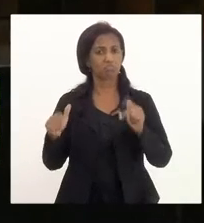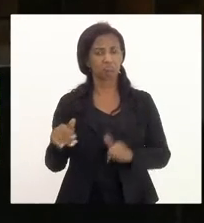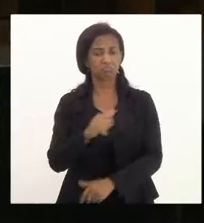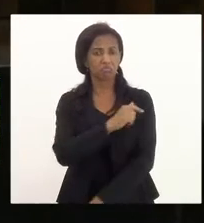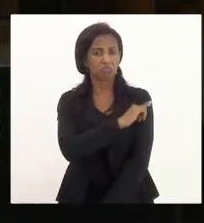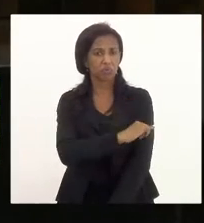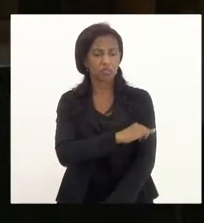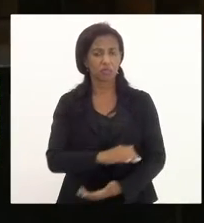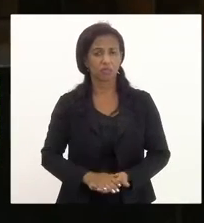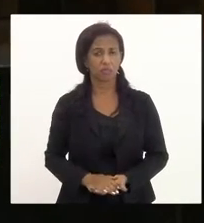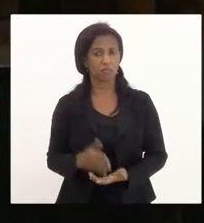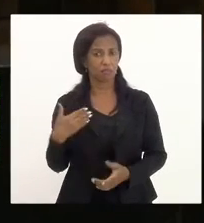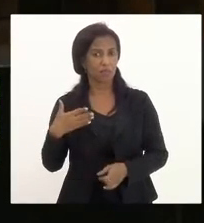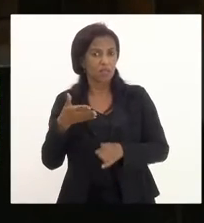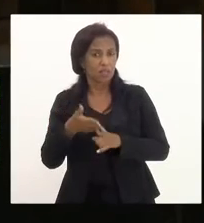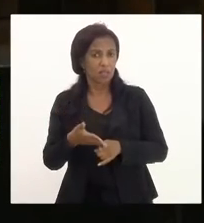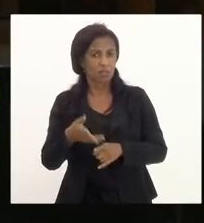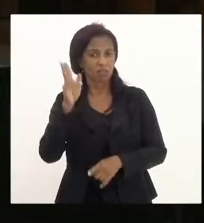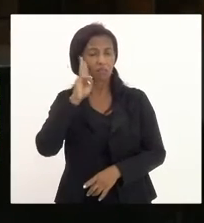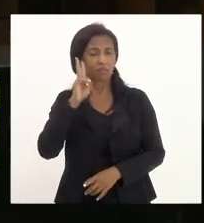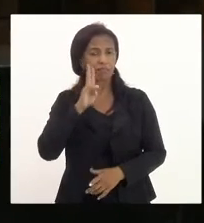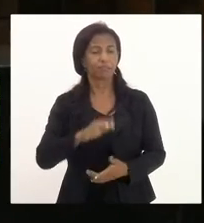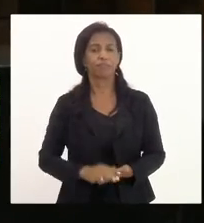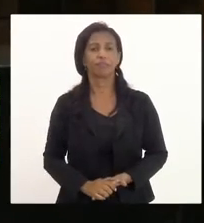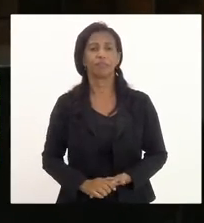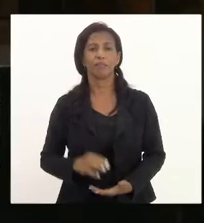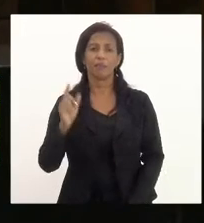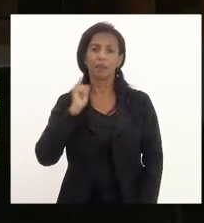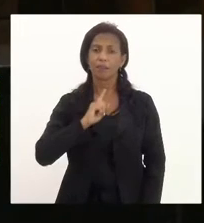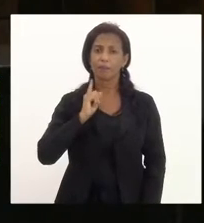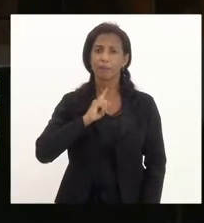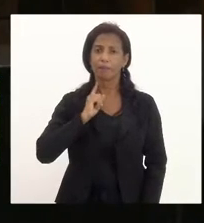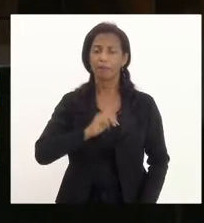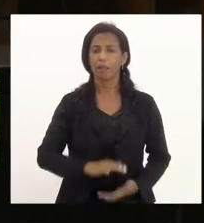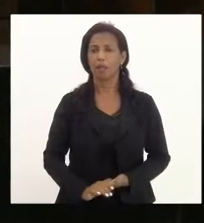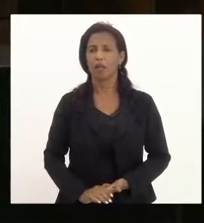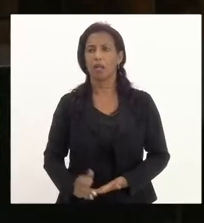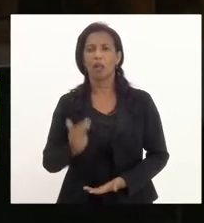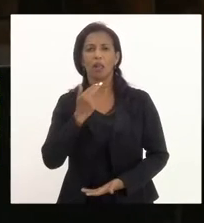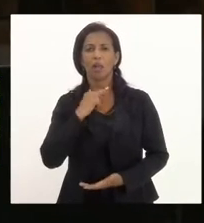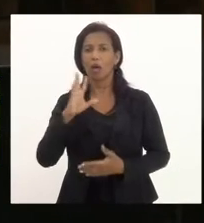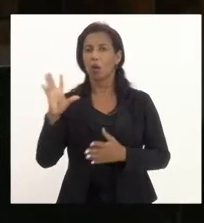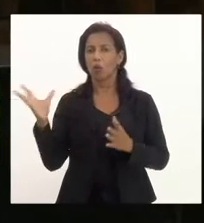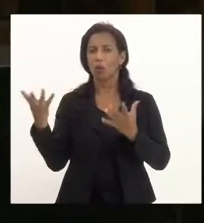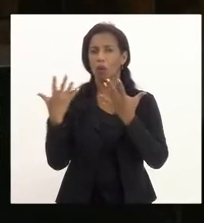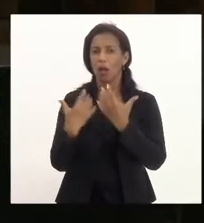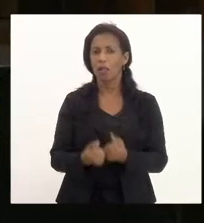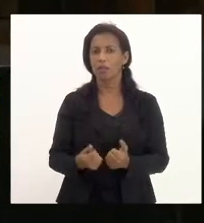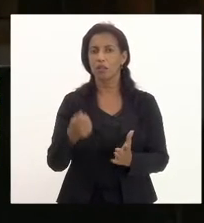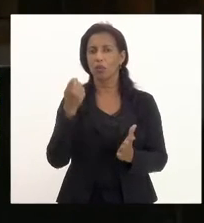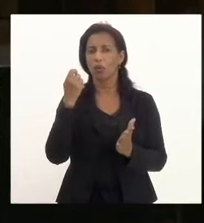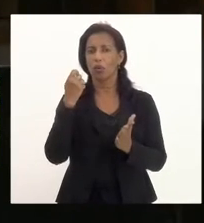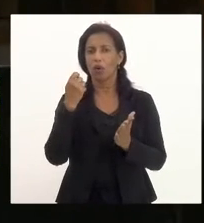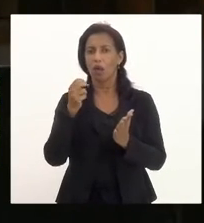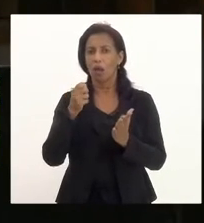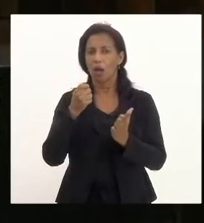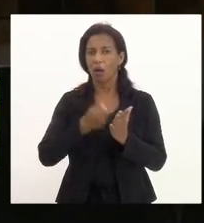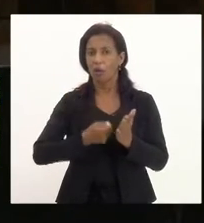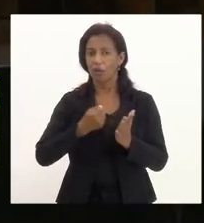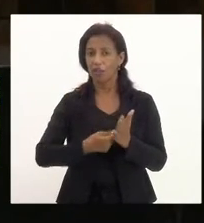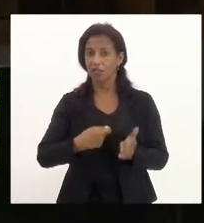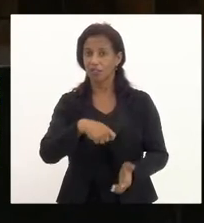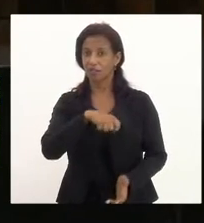sentido ressaltar Minas Gerais não aderiram ao regime de recuperação